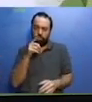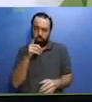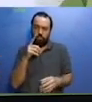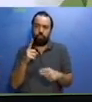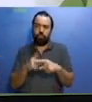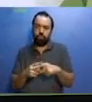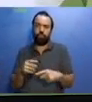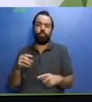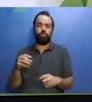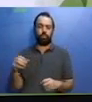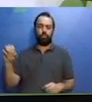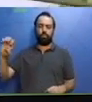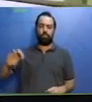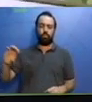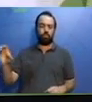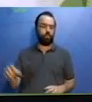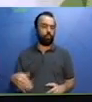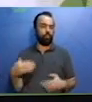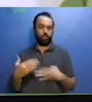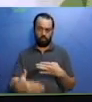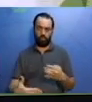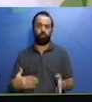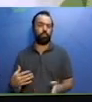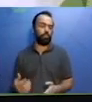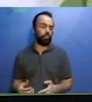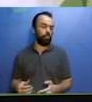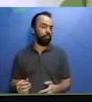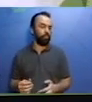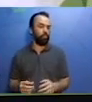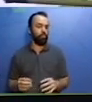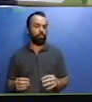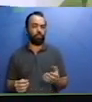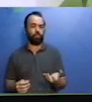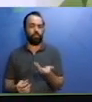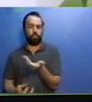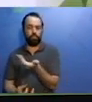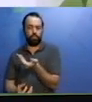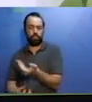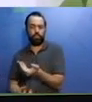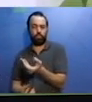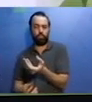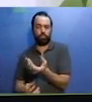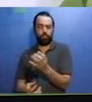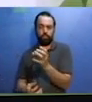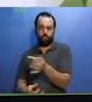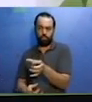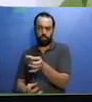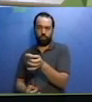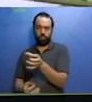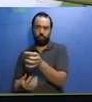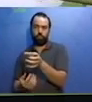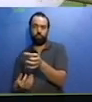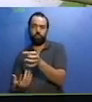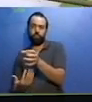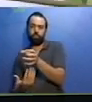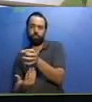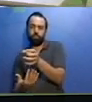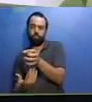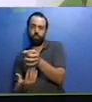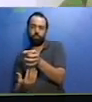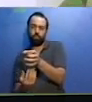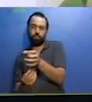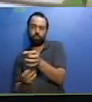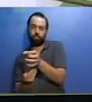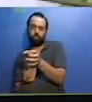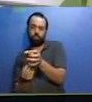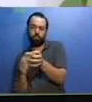Então, no seguinte processo, essa água ela vai ser levada à evaporação,